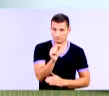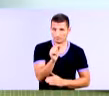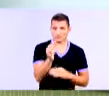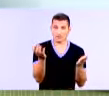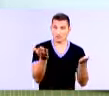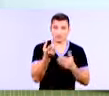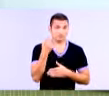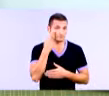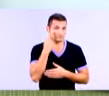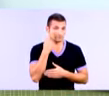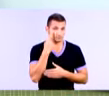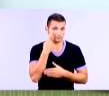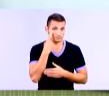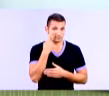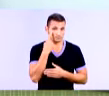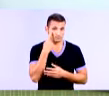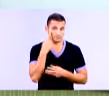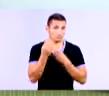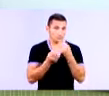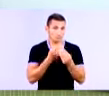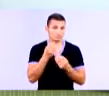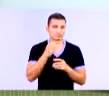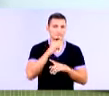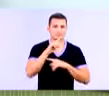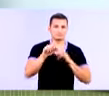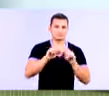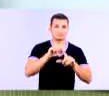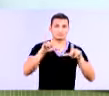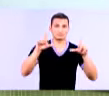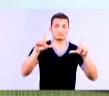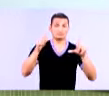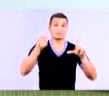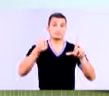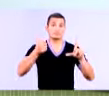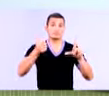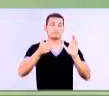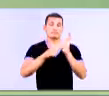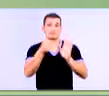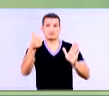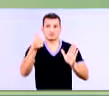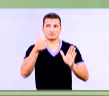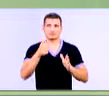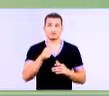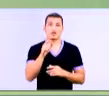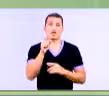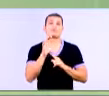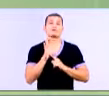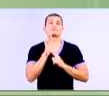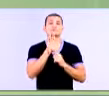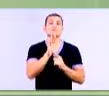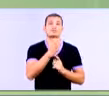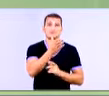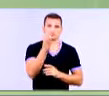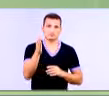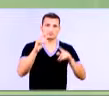como é que vai ser, você vai executar ele pela primeira vez, olha o que ele vai apresentar aqui a tela que ele vai apresentar para